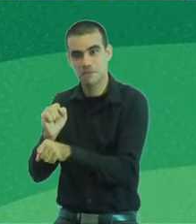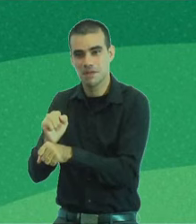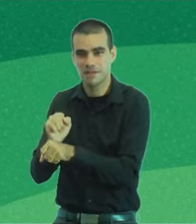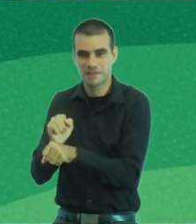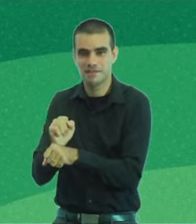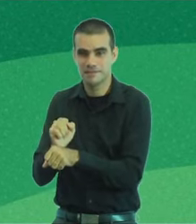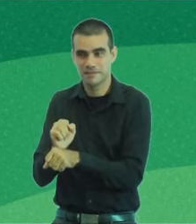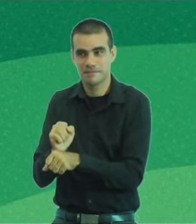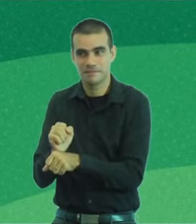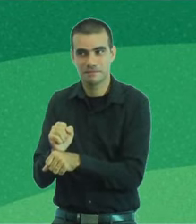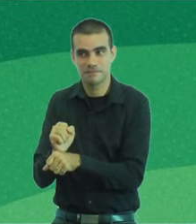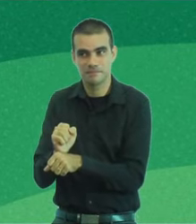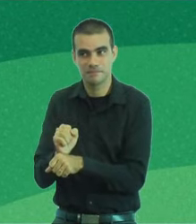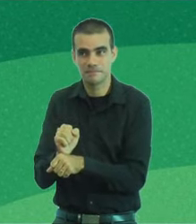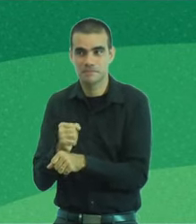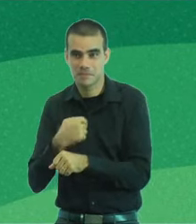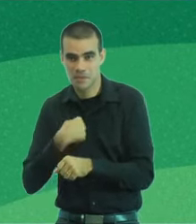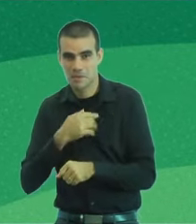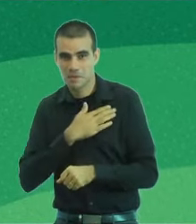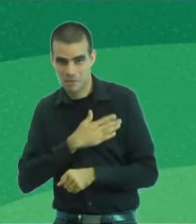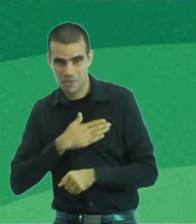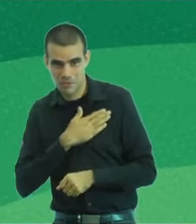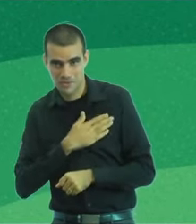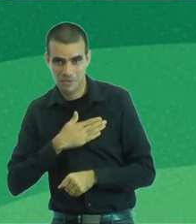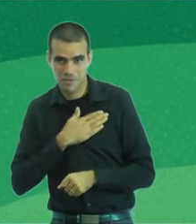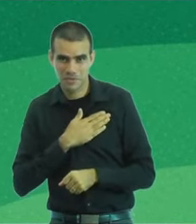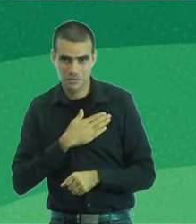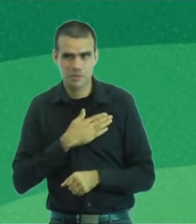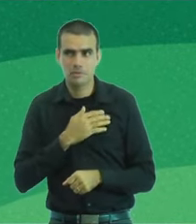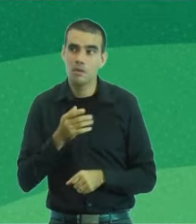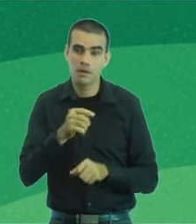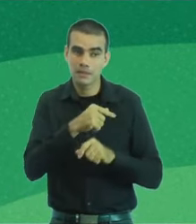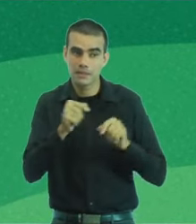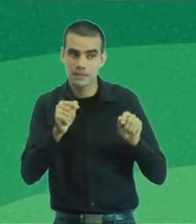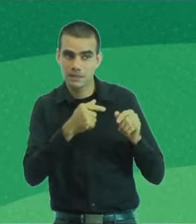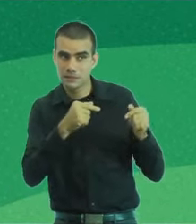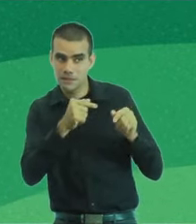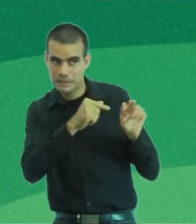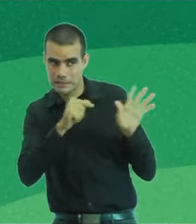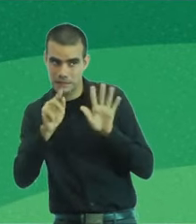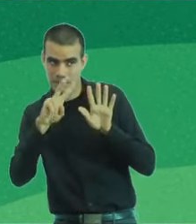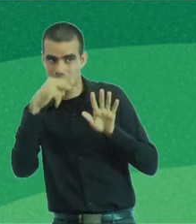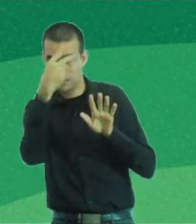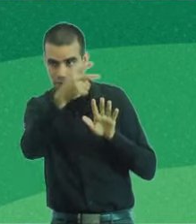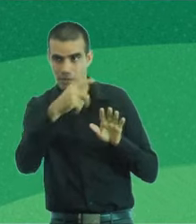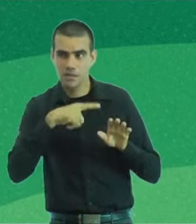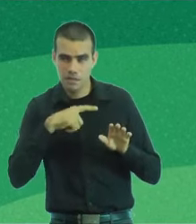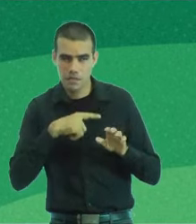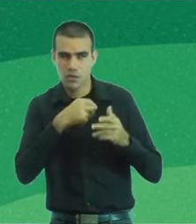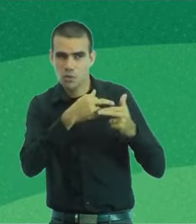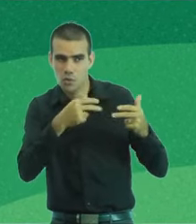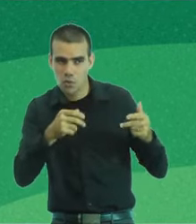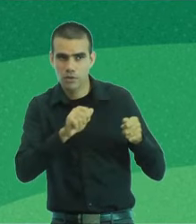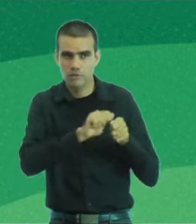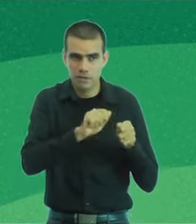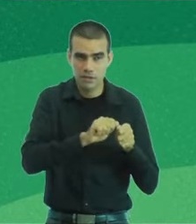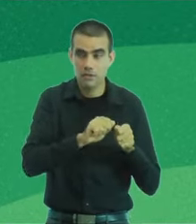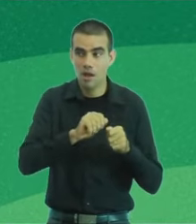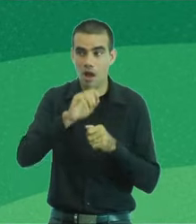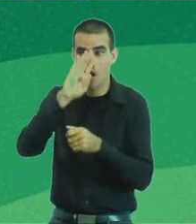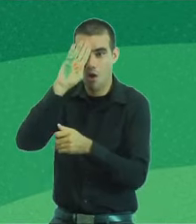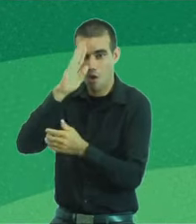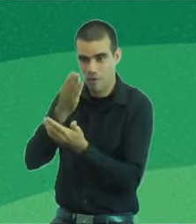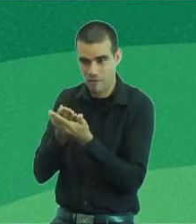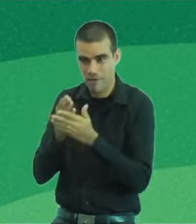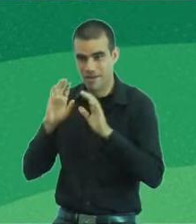mim que eu gosto inclusive que tipo pô semana que vem a gente vai voltar a gente tem mais coisas saber essa confiança que a gente tem na